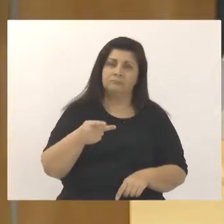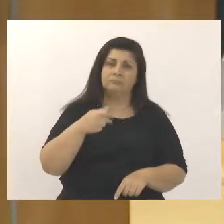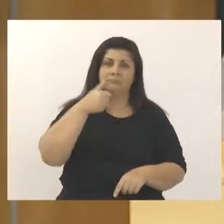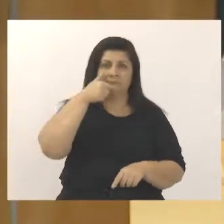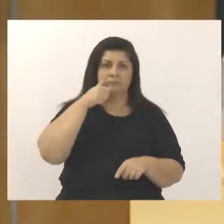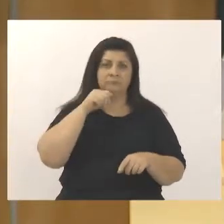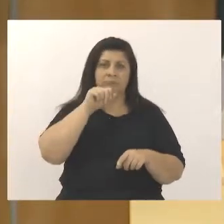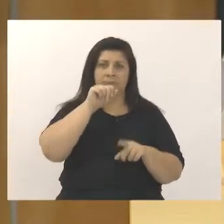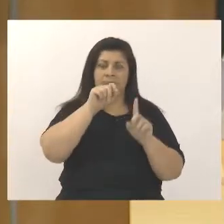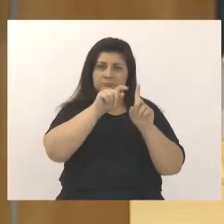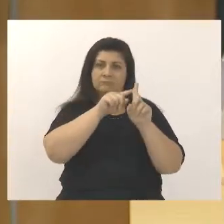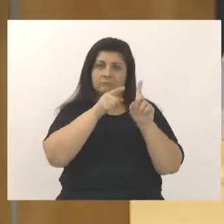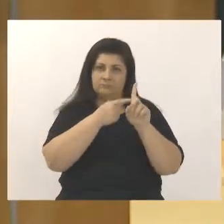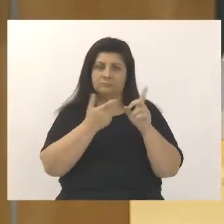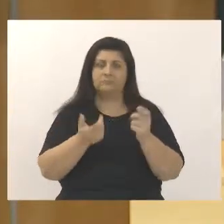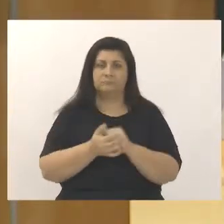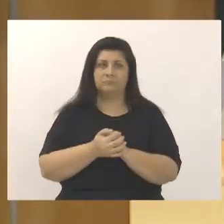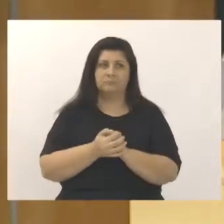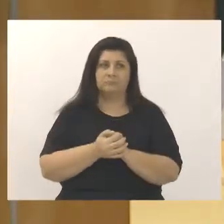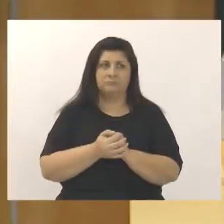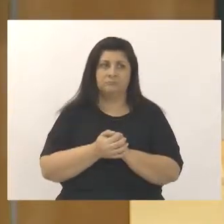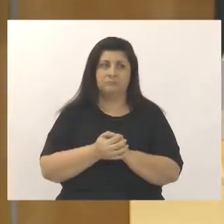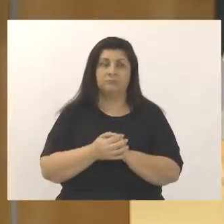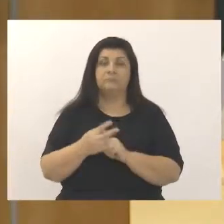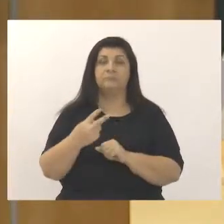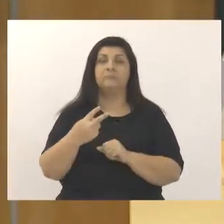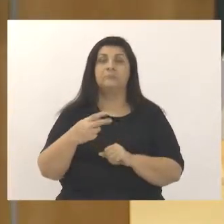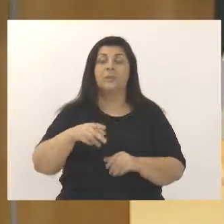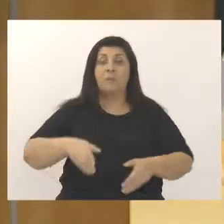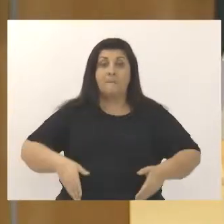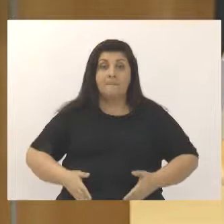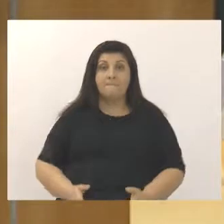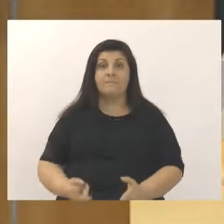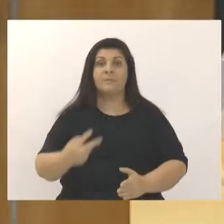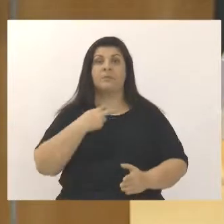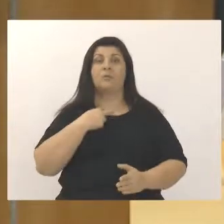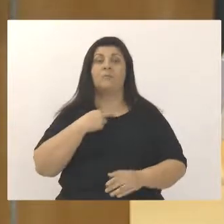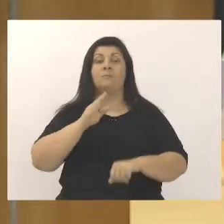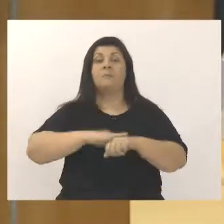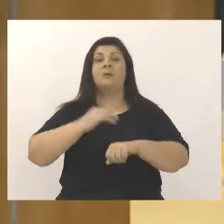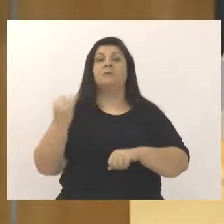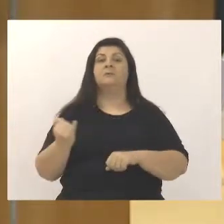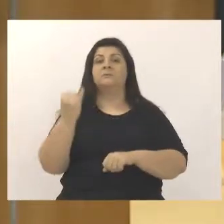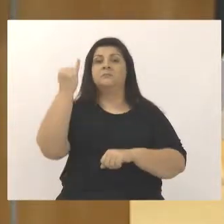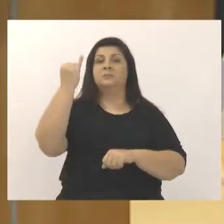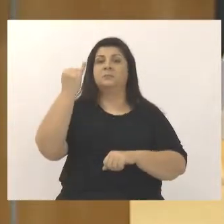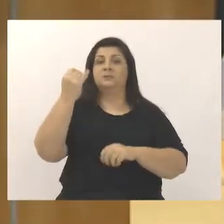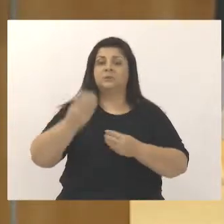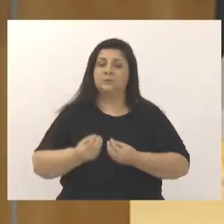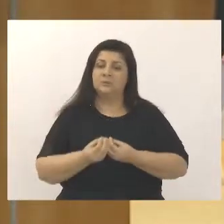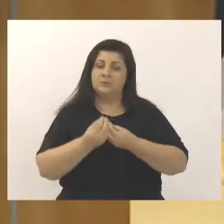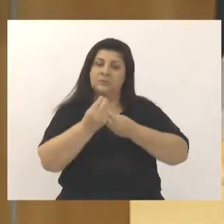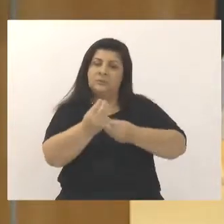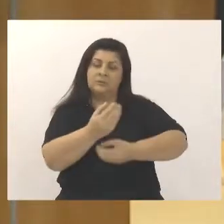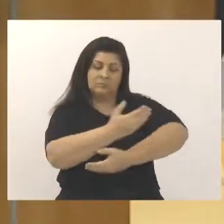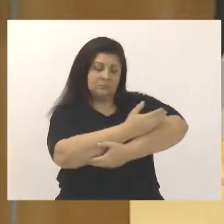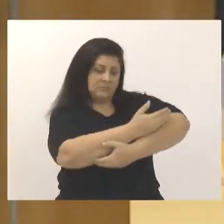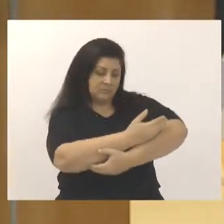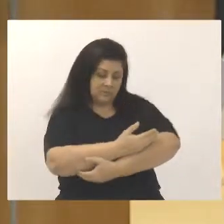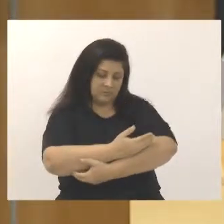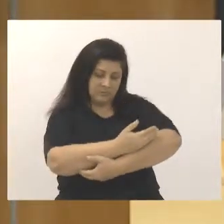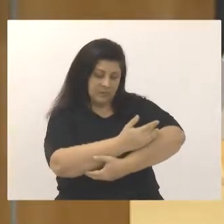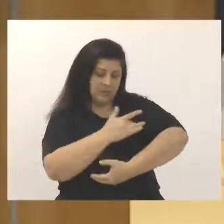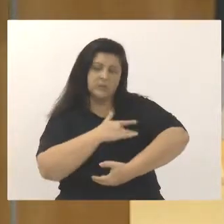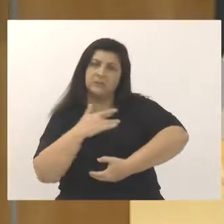o evento parto não pode ser mais importante do que você entregar um recém-nascido num bom estado para a